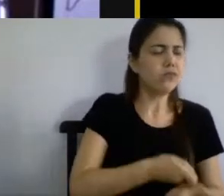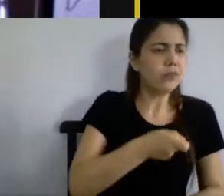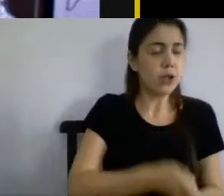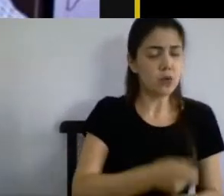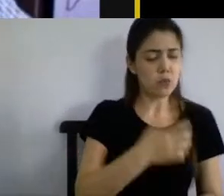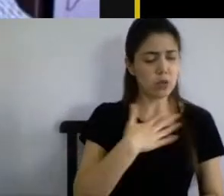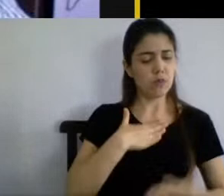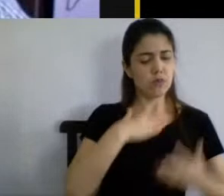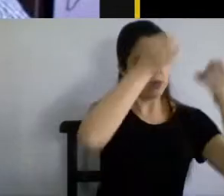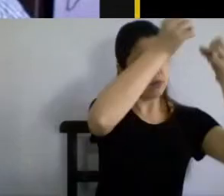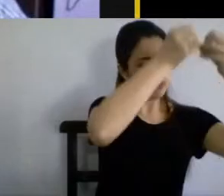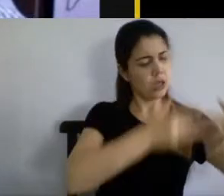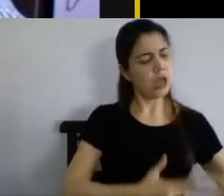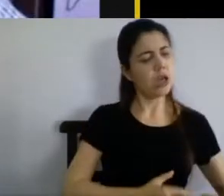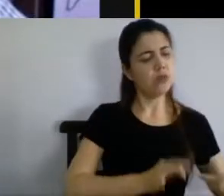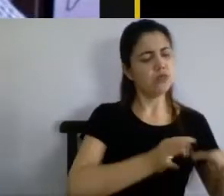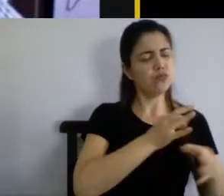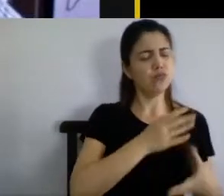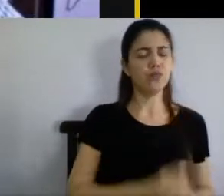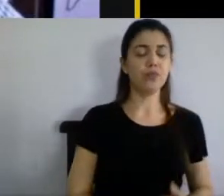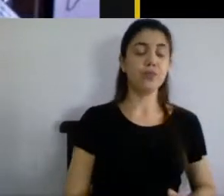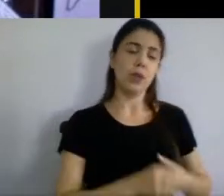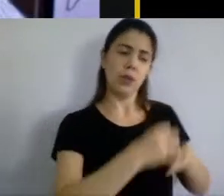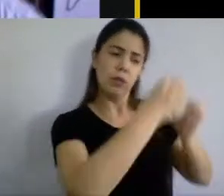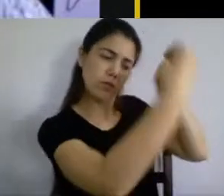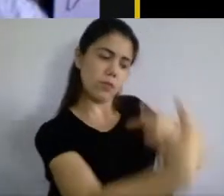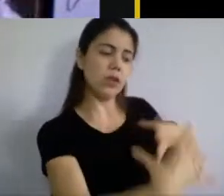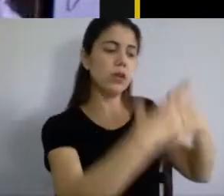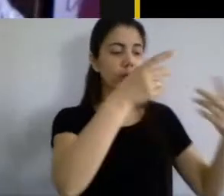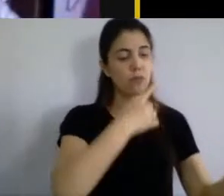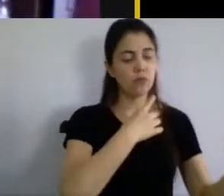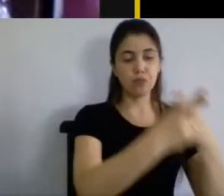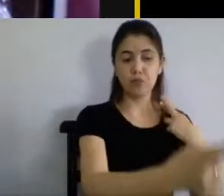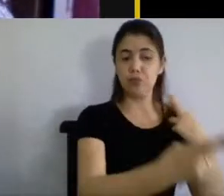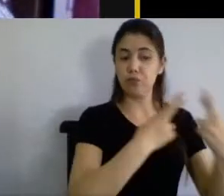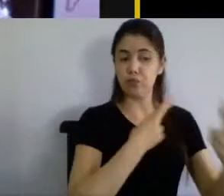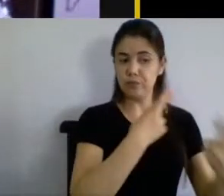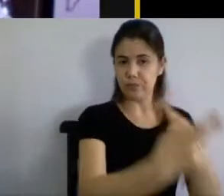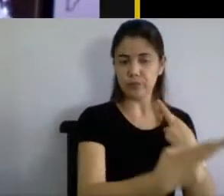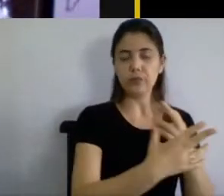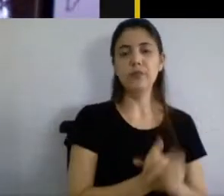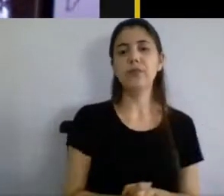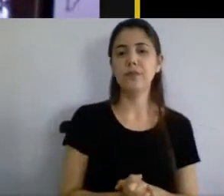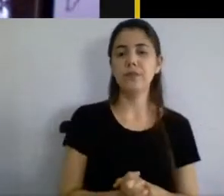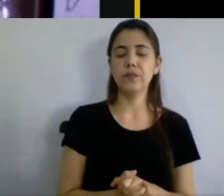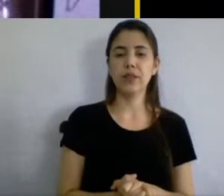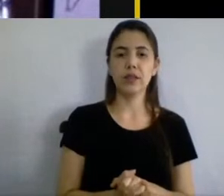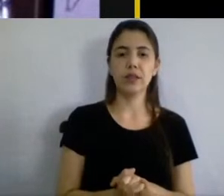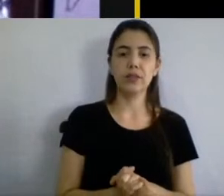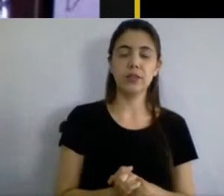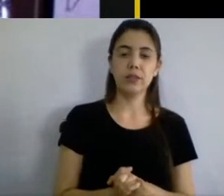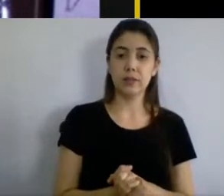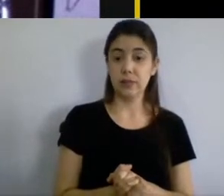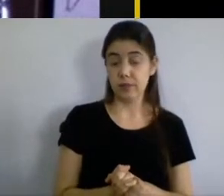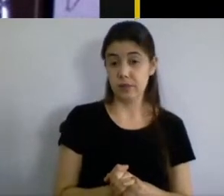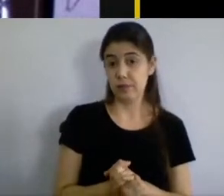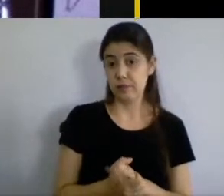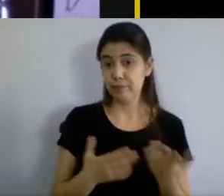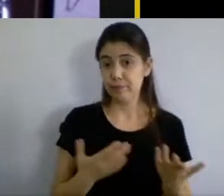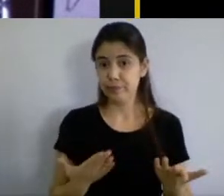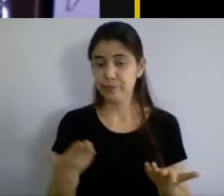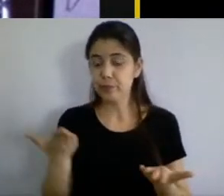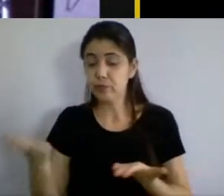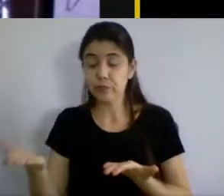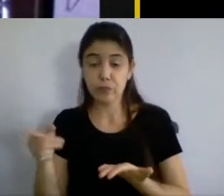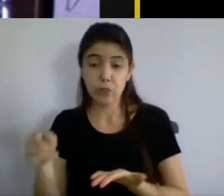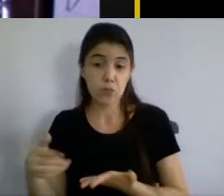os topoi dialécticos estão na base de qualquer argumento que a gente queira que seja verdadeiro como um argumento